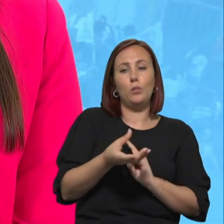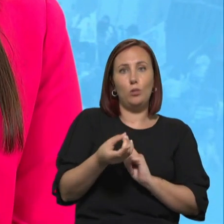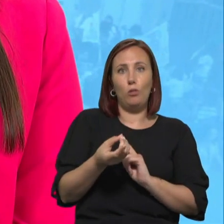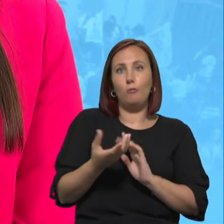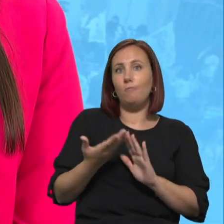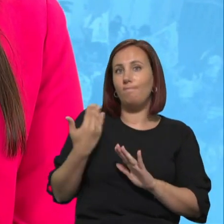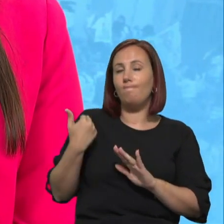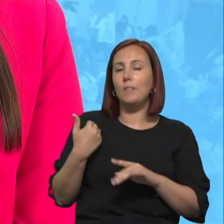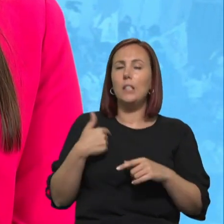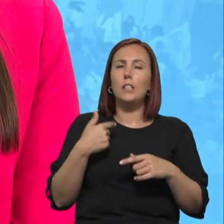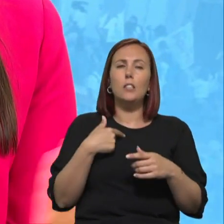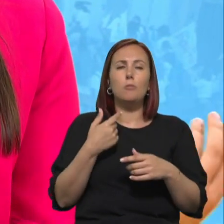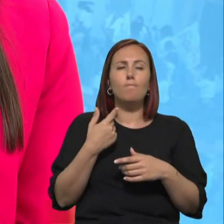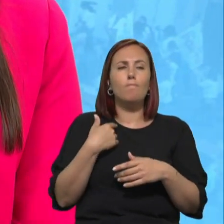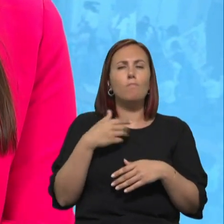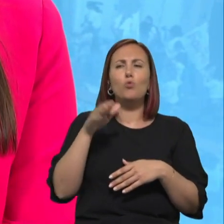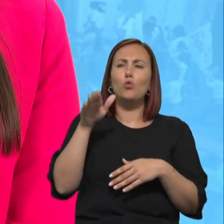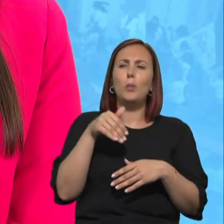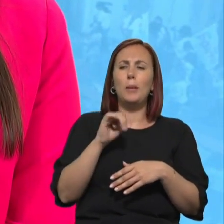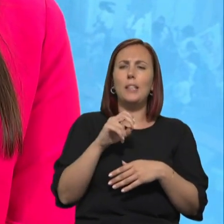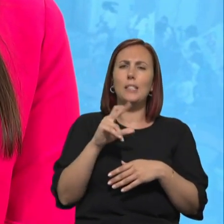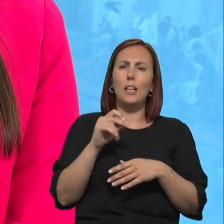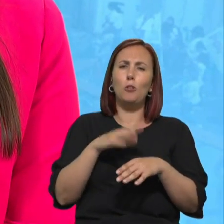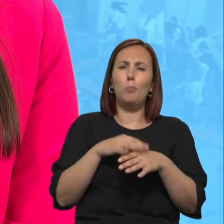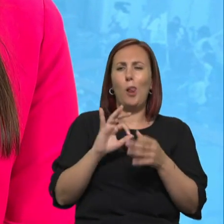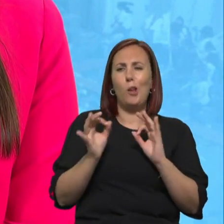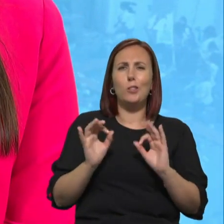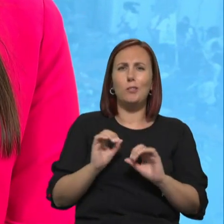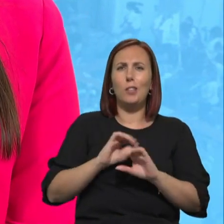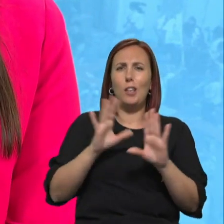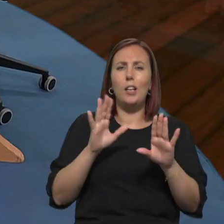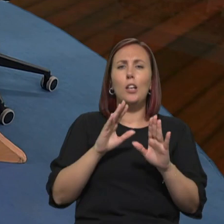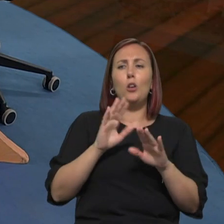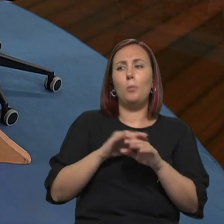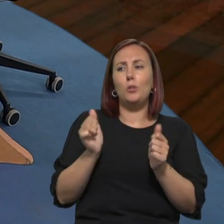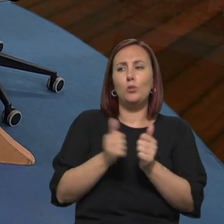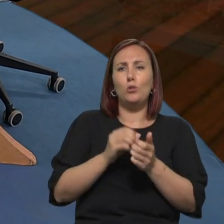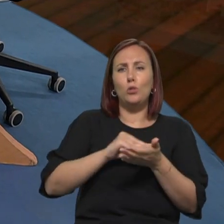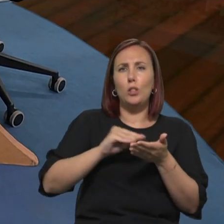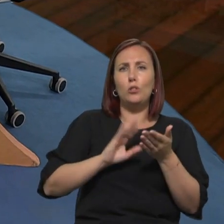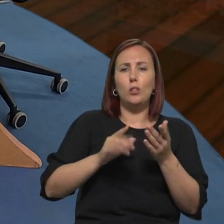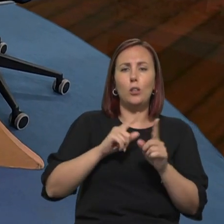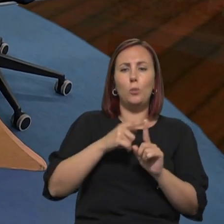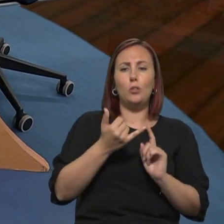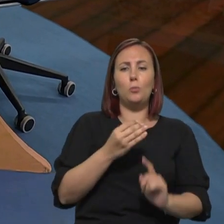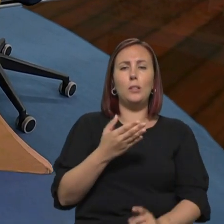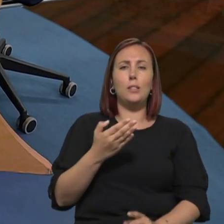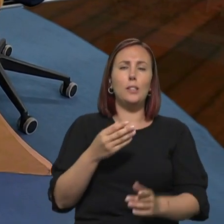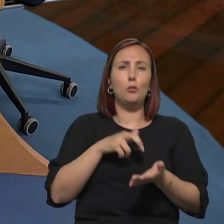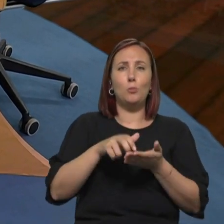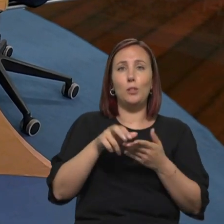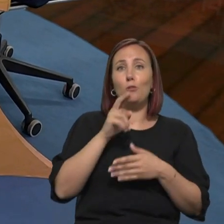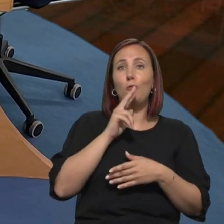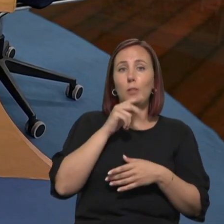achei que fazia sentido chamar a Sara, com quem eu já tinha escrito em 2017 sobre os peregrinos de Fátima, para que